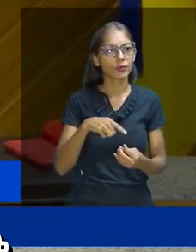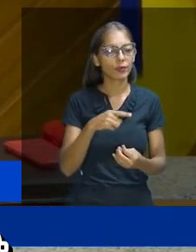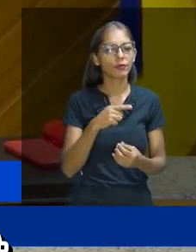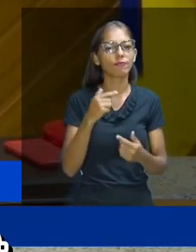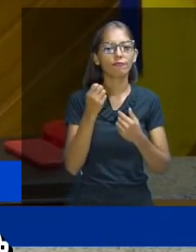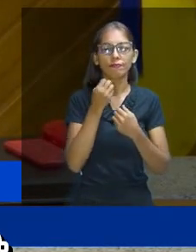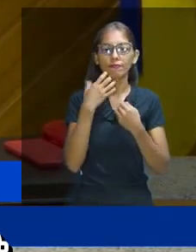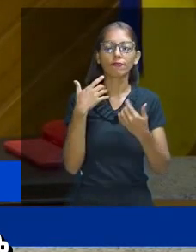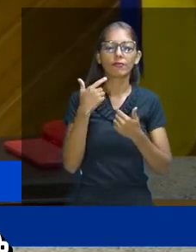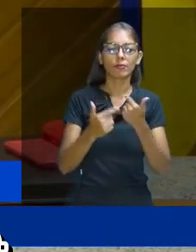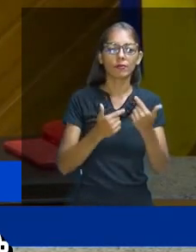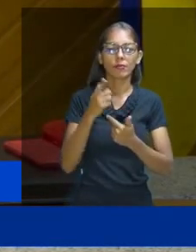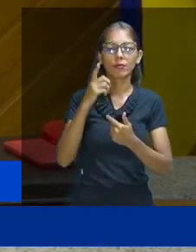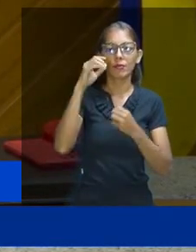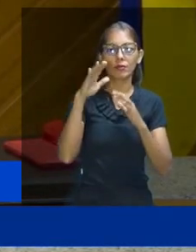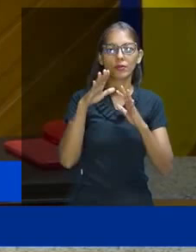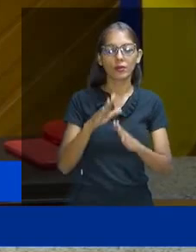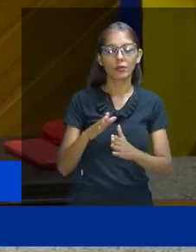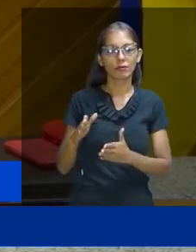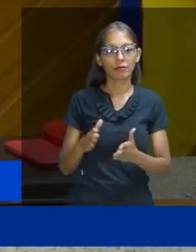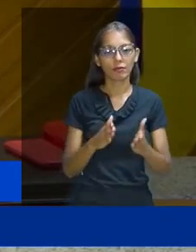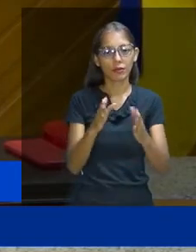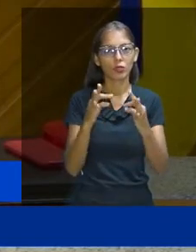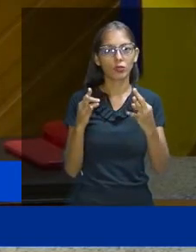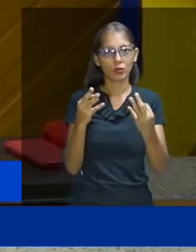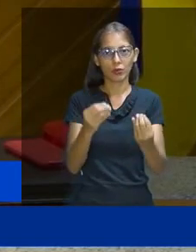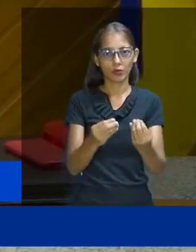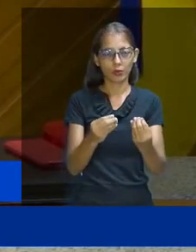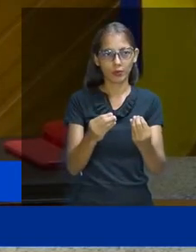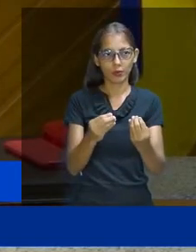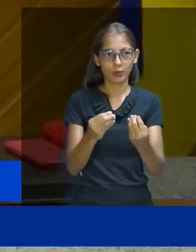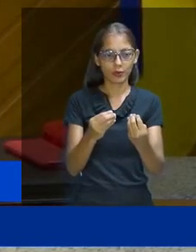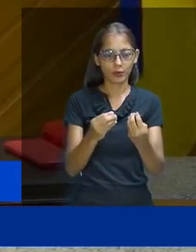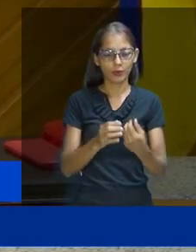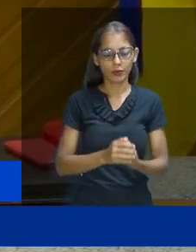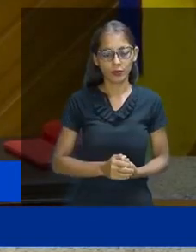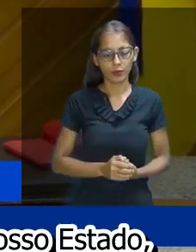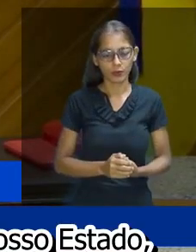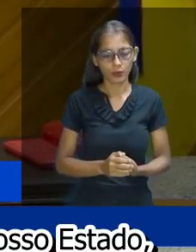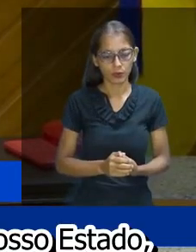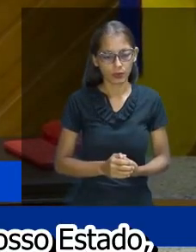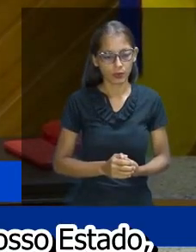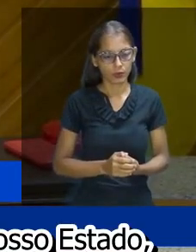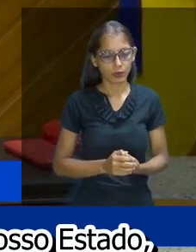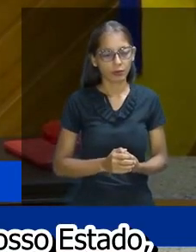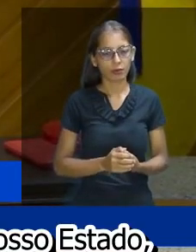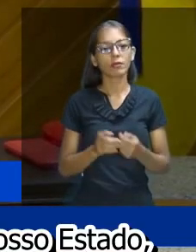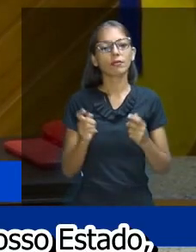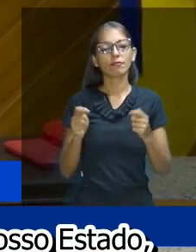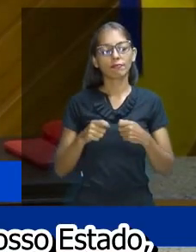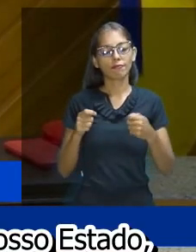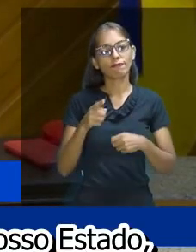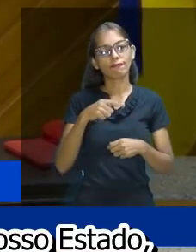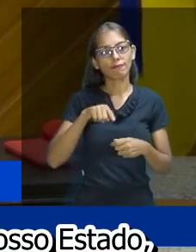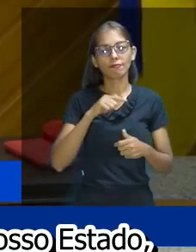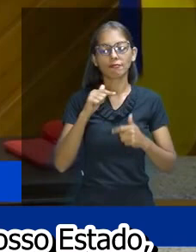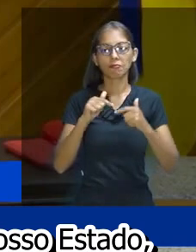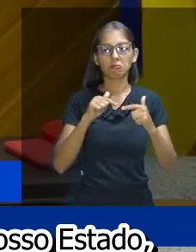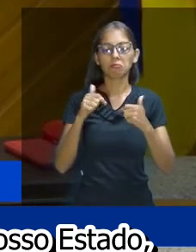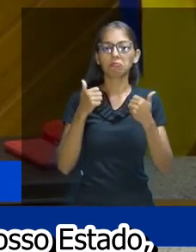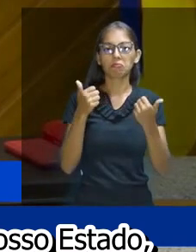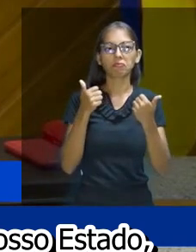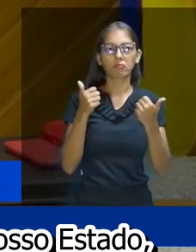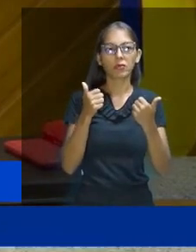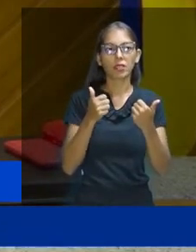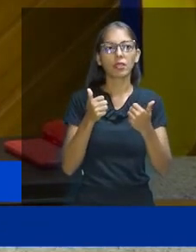Que Deus ilumine nosso caminho. Primeira sessão judiciária e possamos ordinária trazer do TRE. Muitos frutos para os nossos jurisdicionados, para